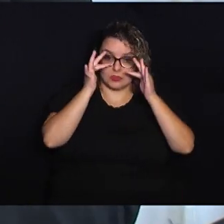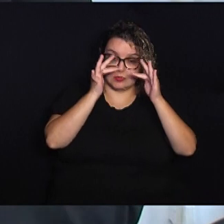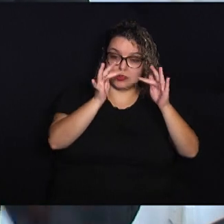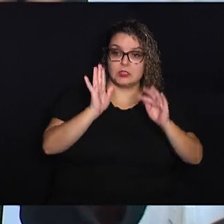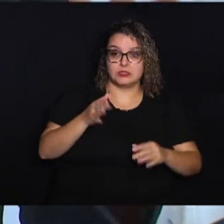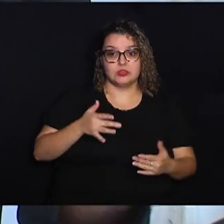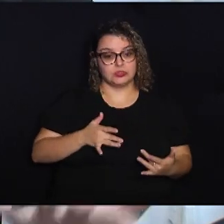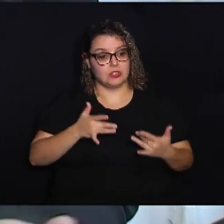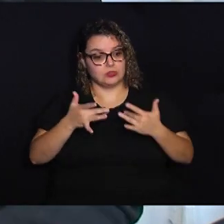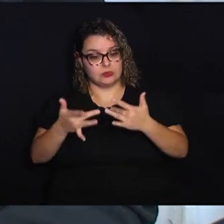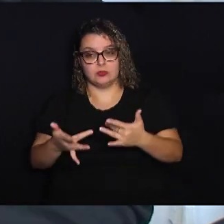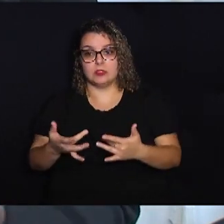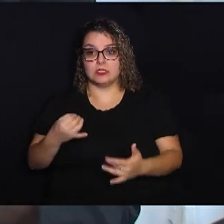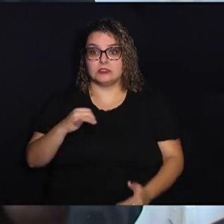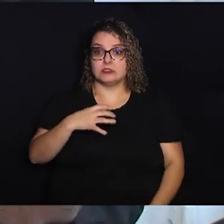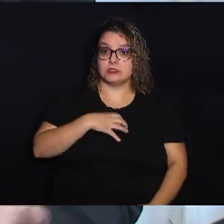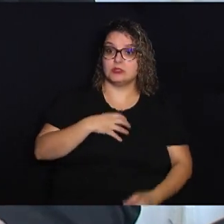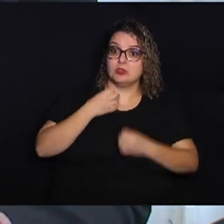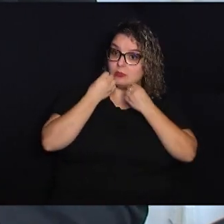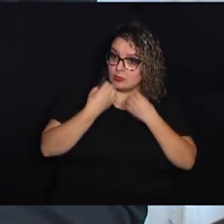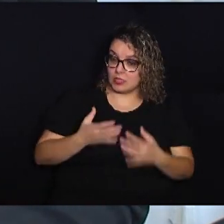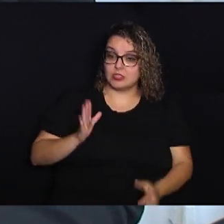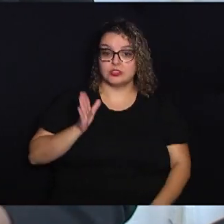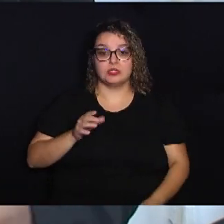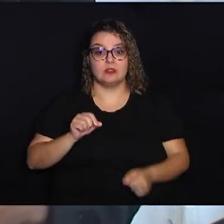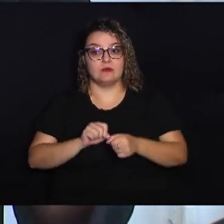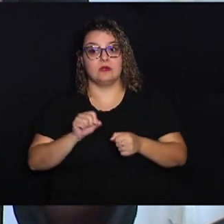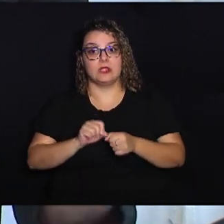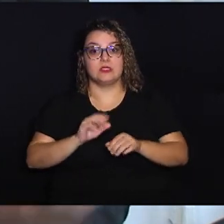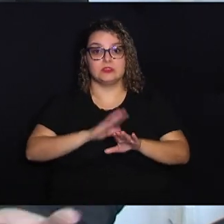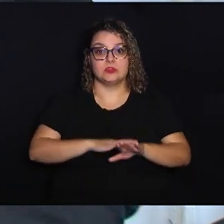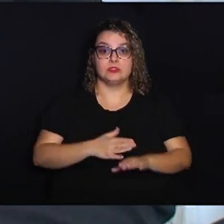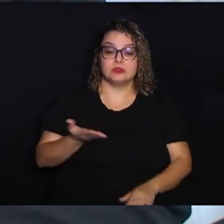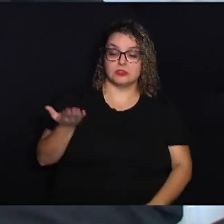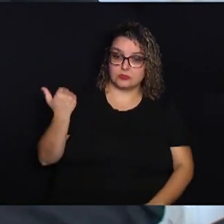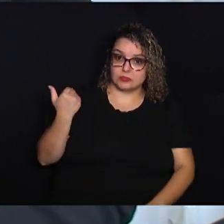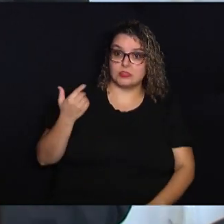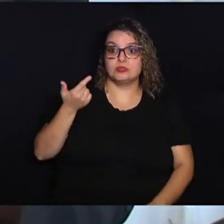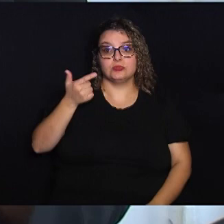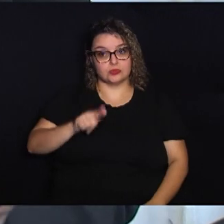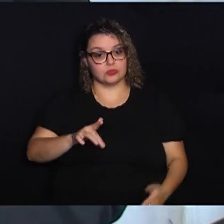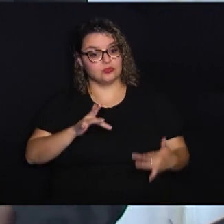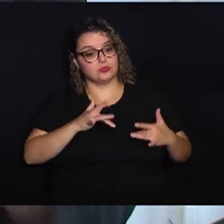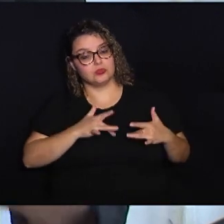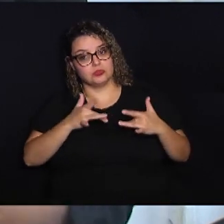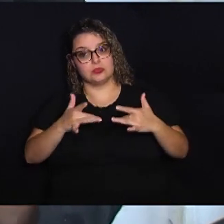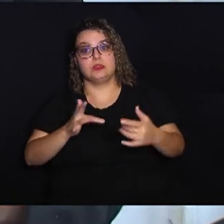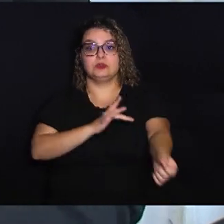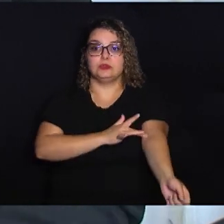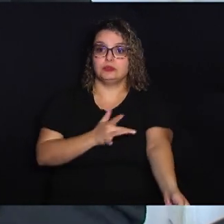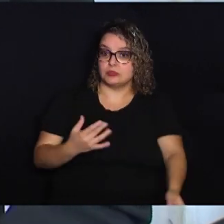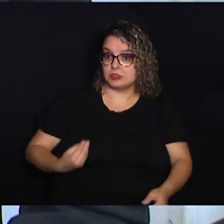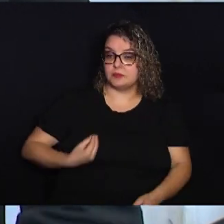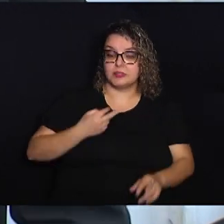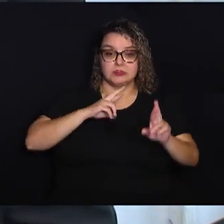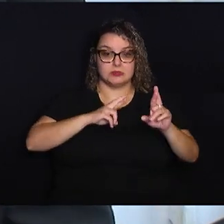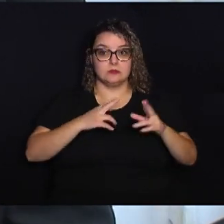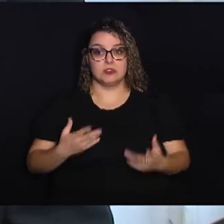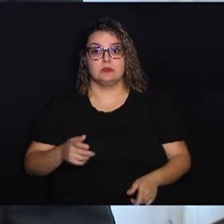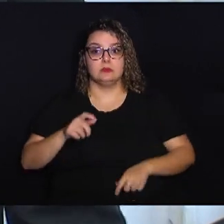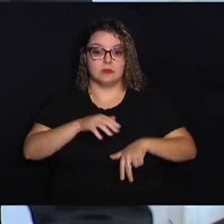doam. Então, se você se sente bem, se você já realizou esse gesto, que você continue doando vida, esperança para